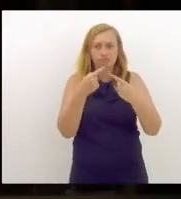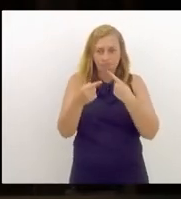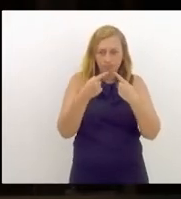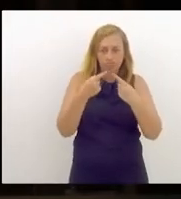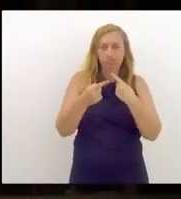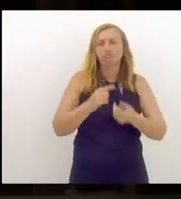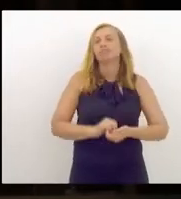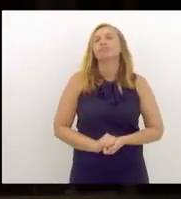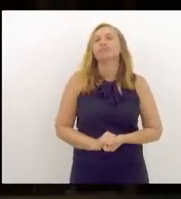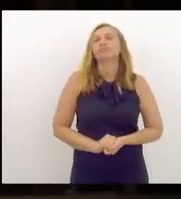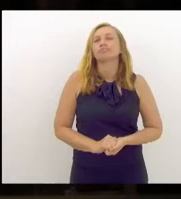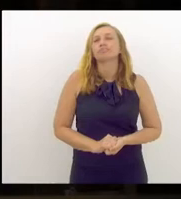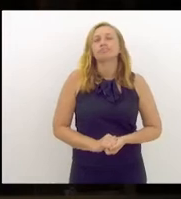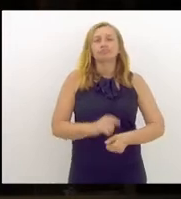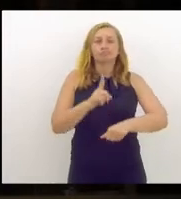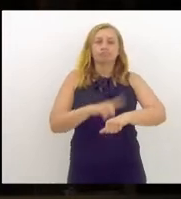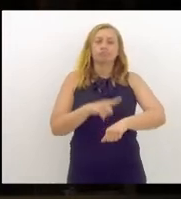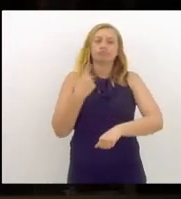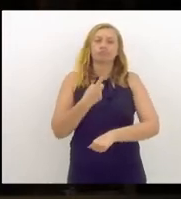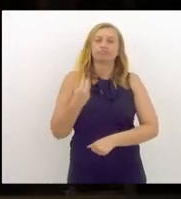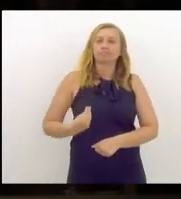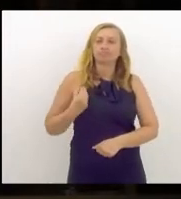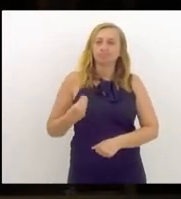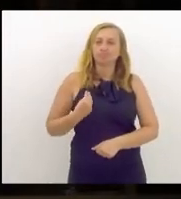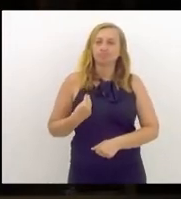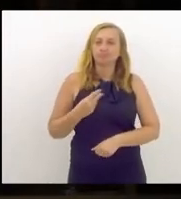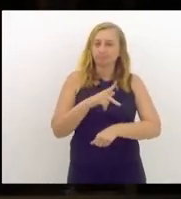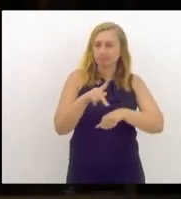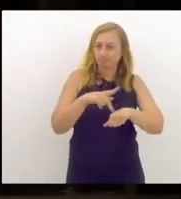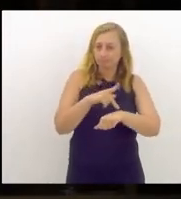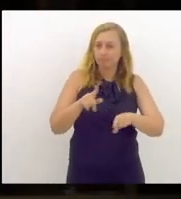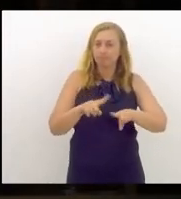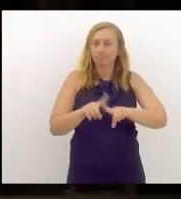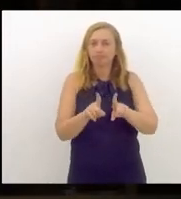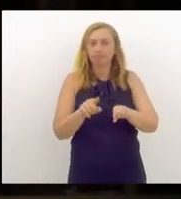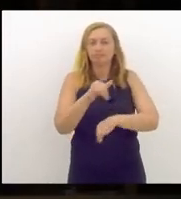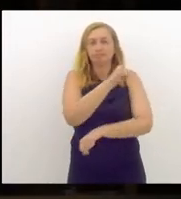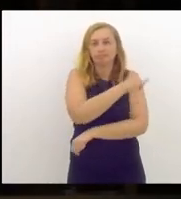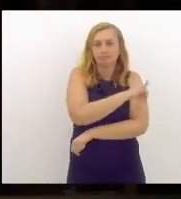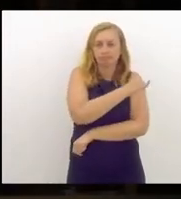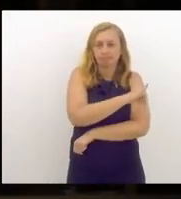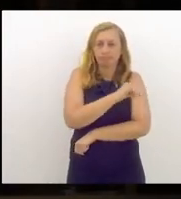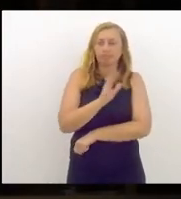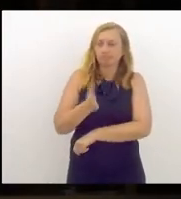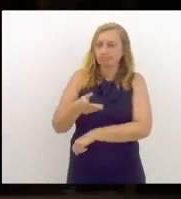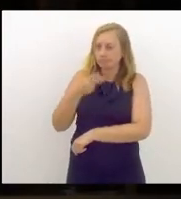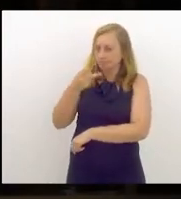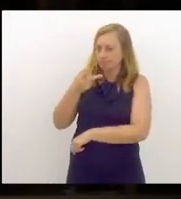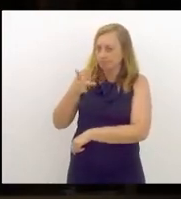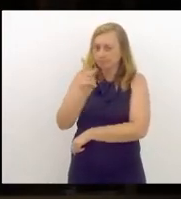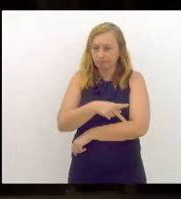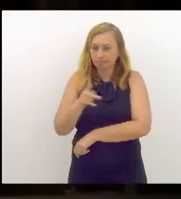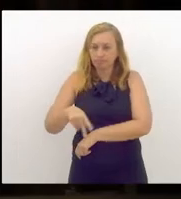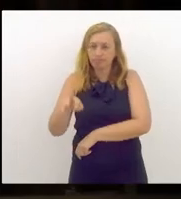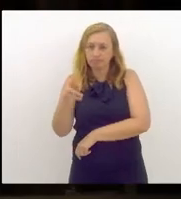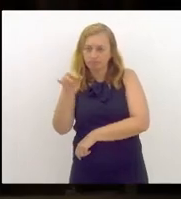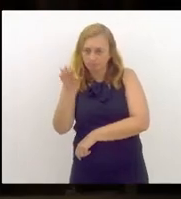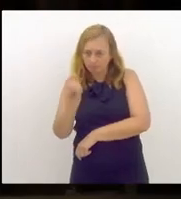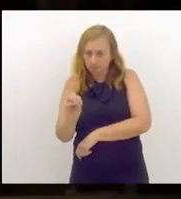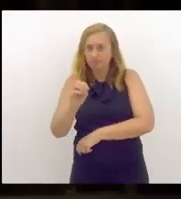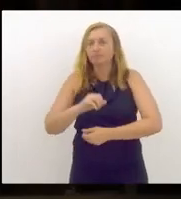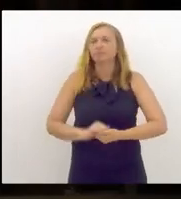interlocução E no momento que nós vivemos Não só no país mas como no Rio de Janeiro como já foi falado pelo Professor Osório